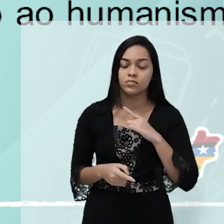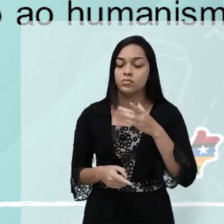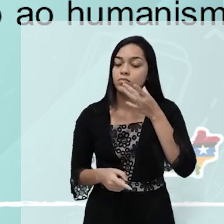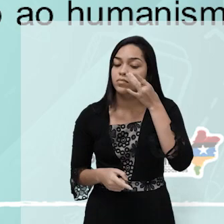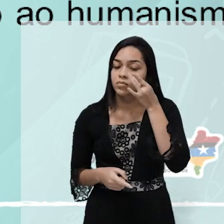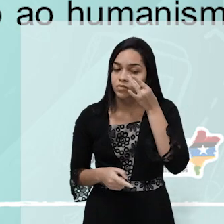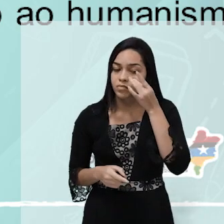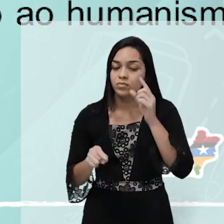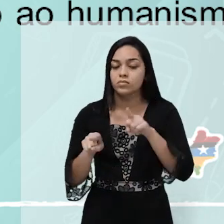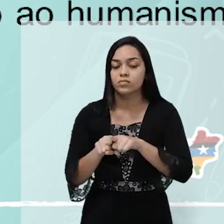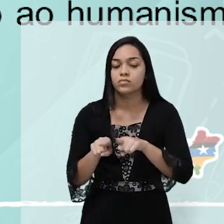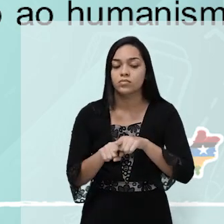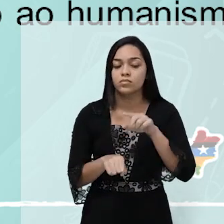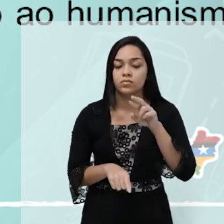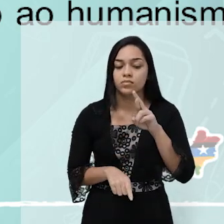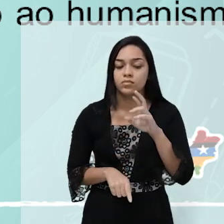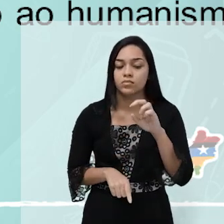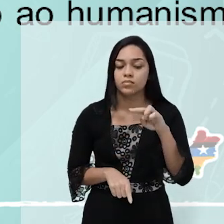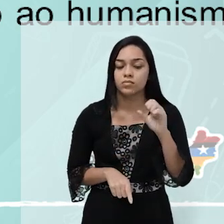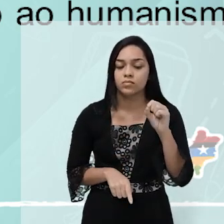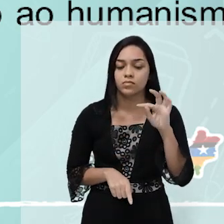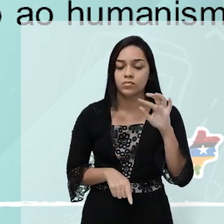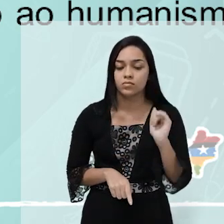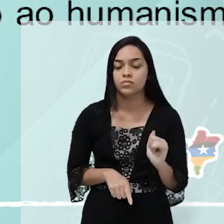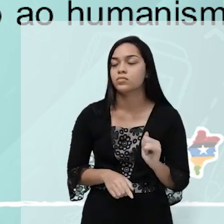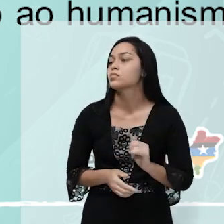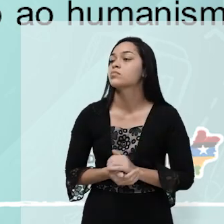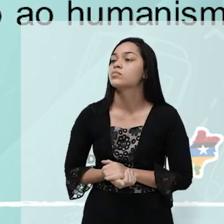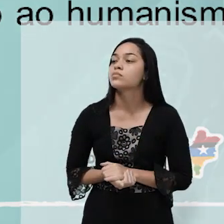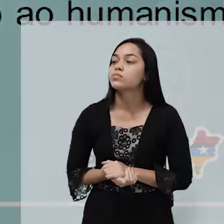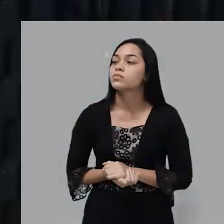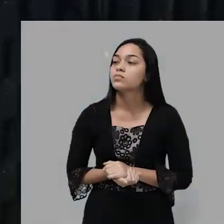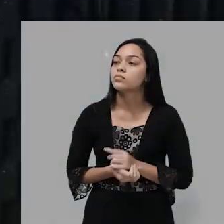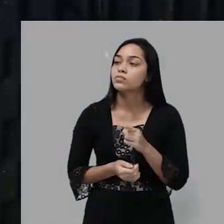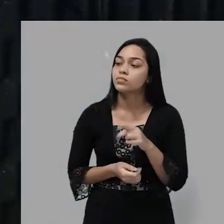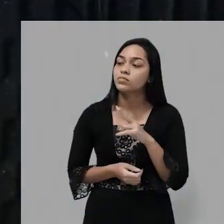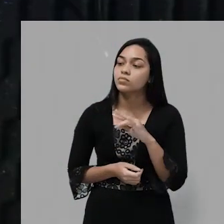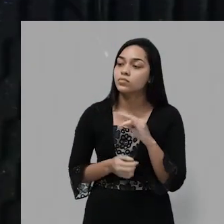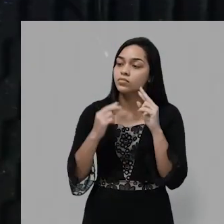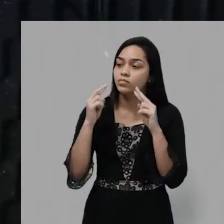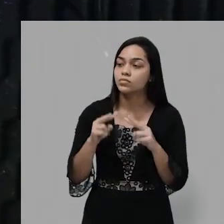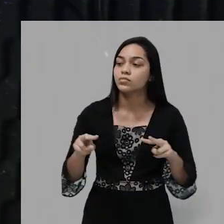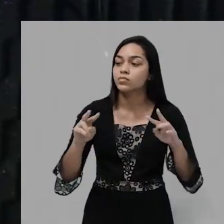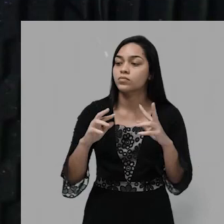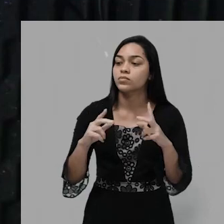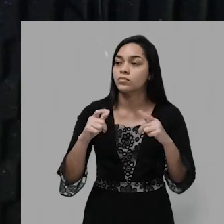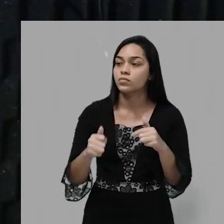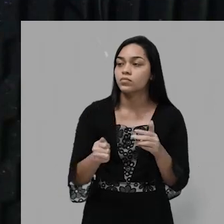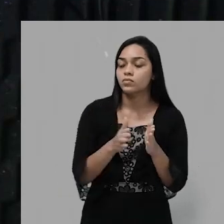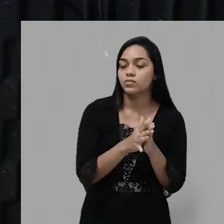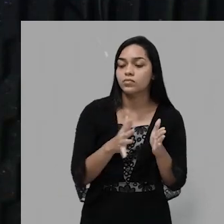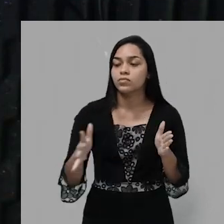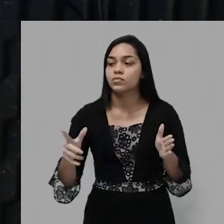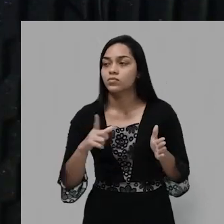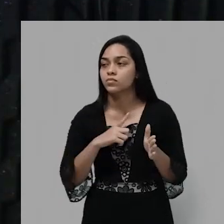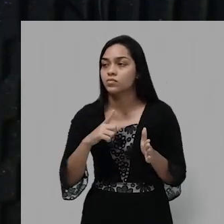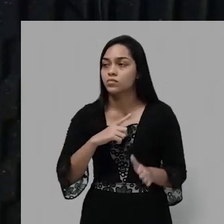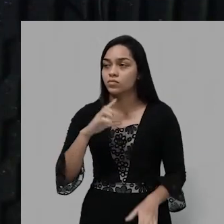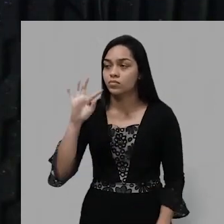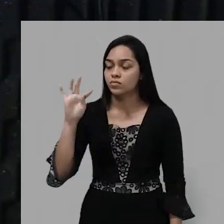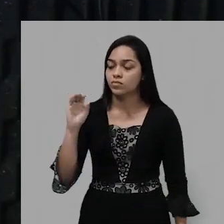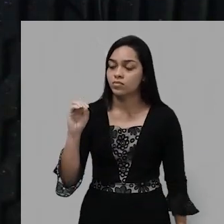antropocentrismo, bem como o humanismo renascentista. Então, vocês vão ver toda essa trajetória. Primeiro o